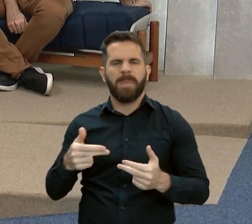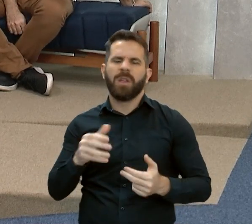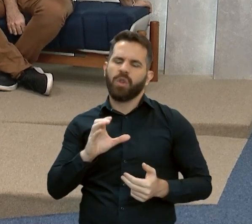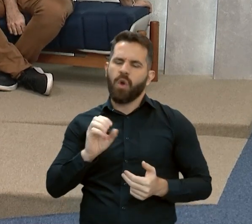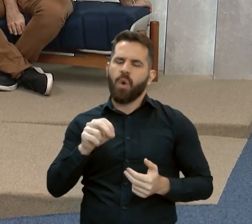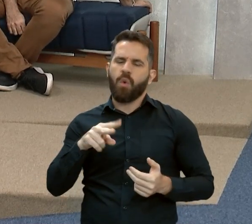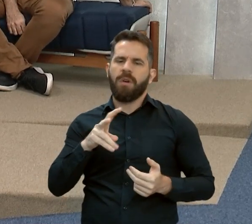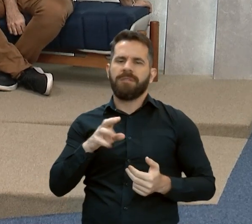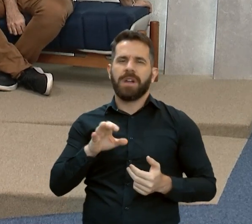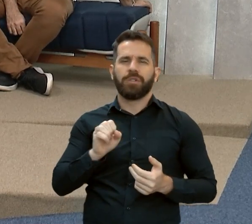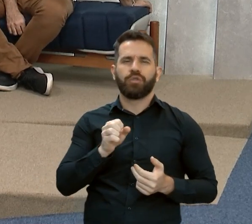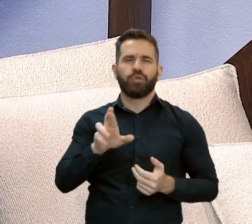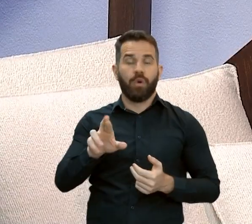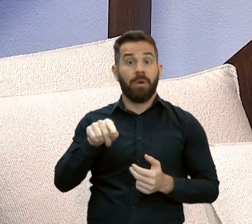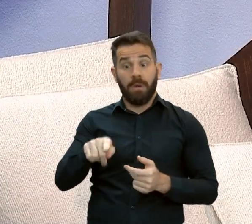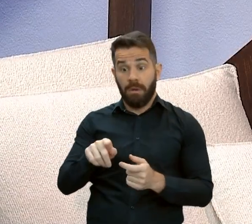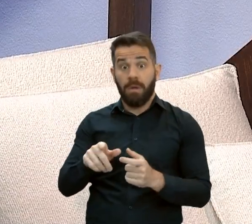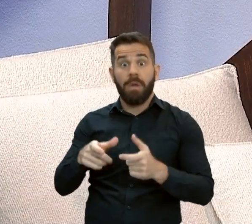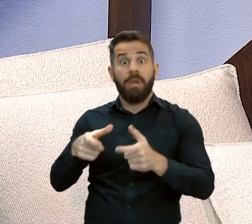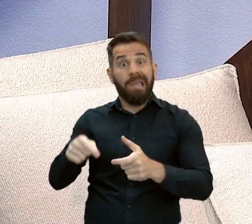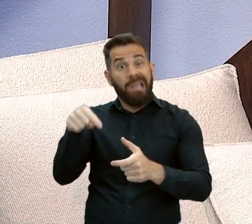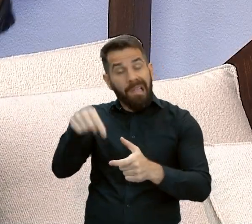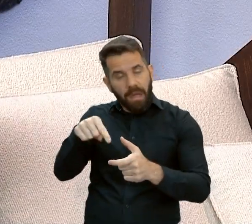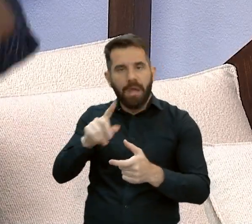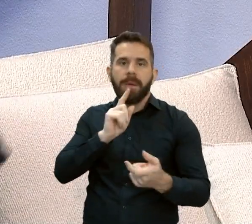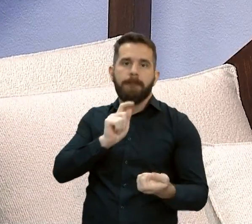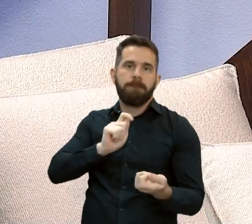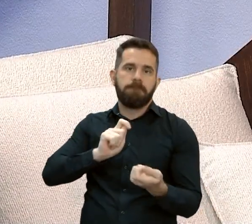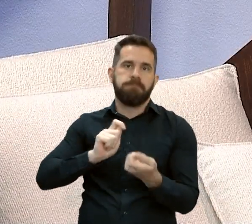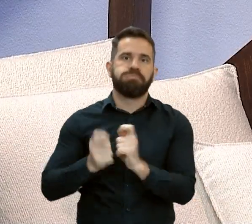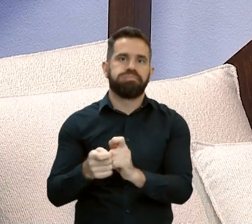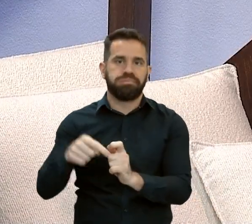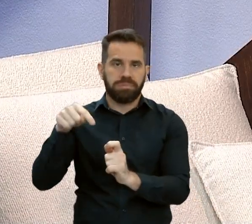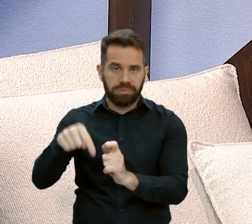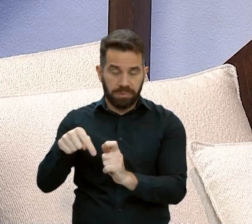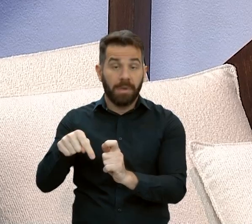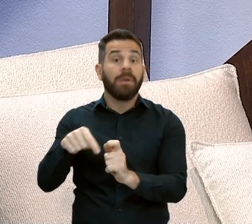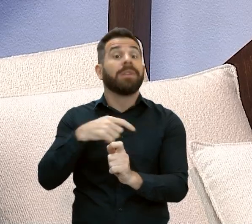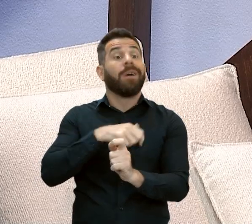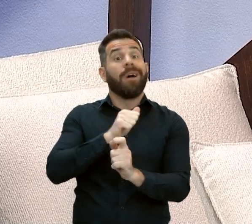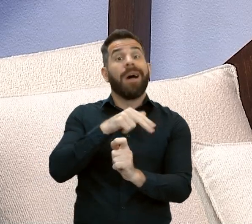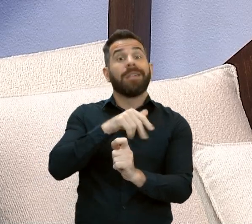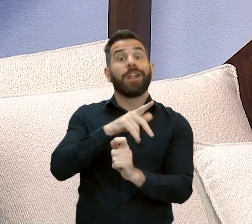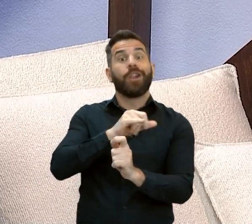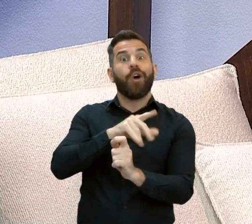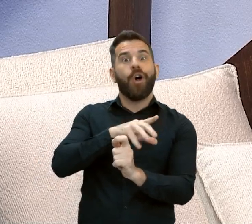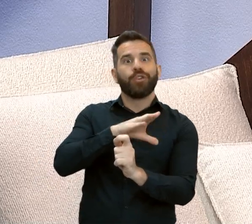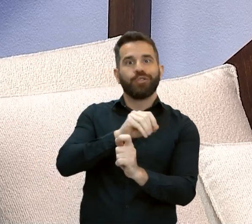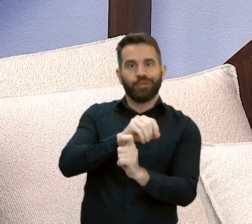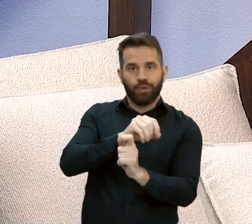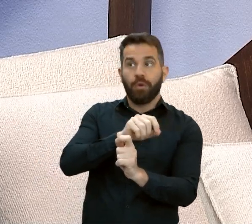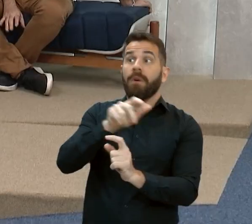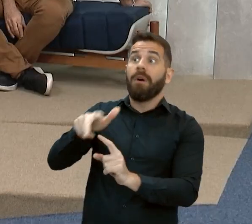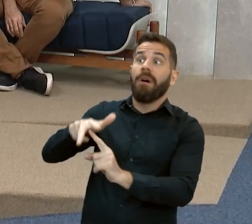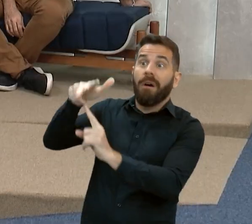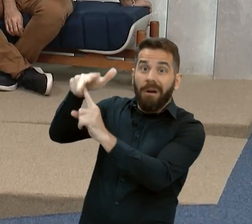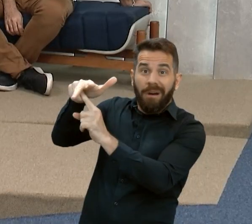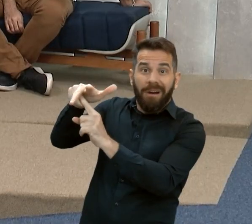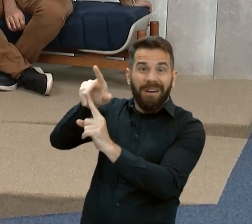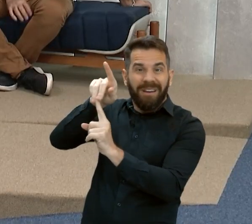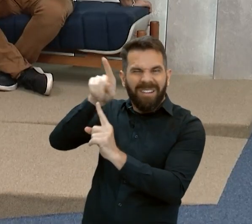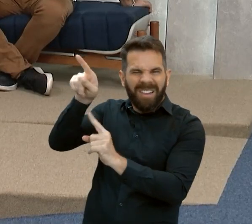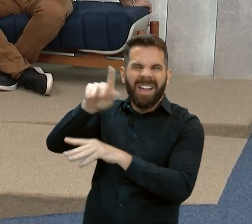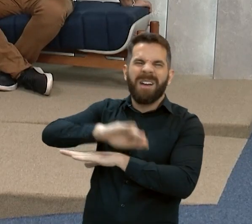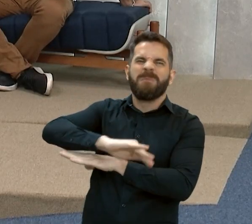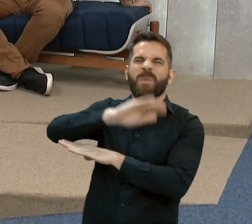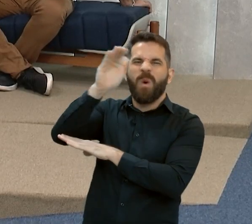entrava numa caixinha e saía um sinal analógico para ir para o transmissor analógico no Mendanha. Então, Lá no Mendanha também era só mato